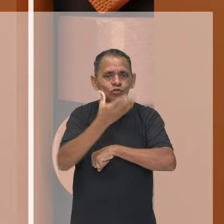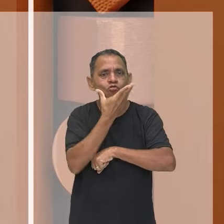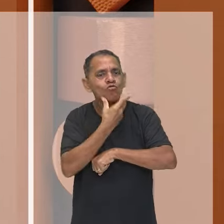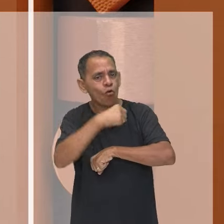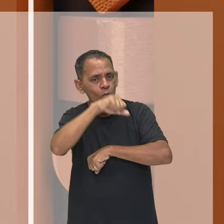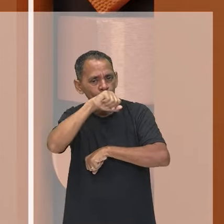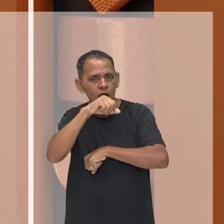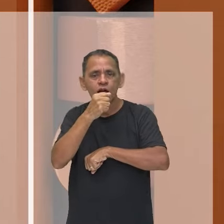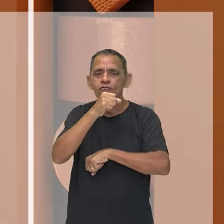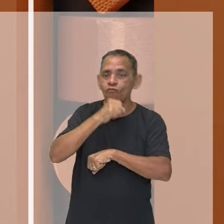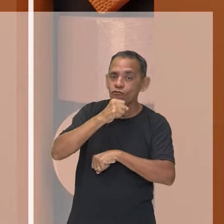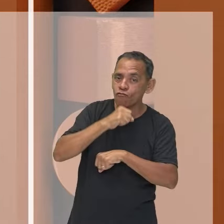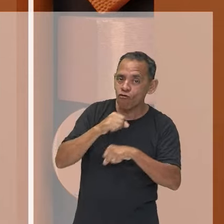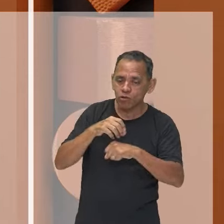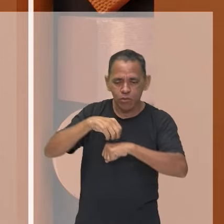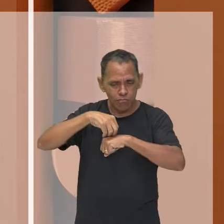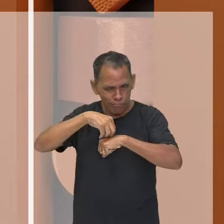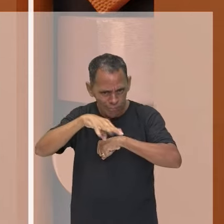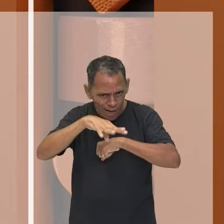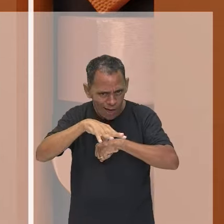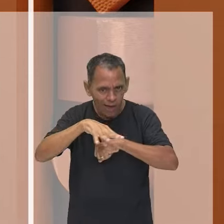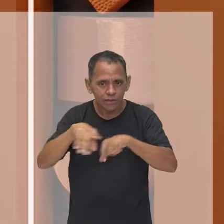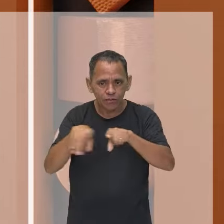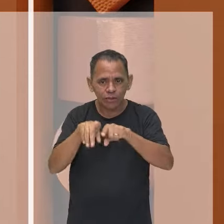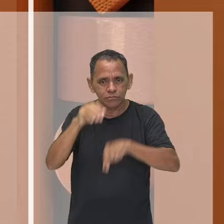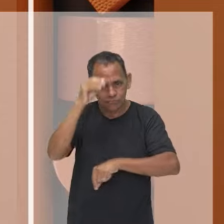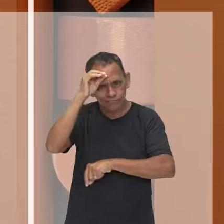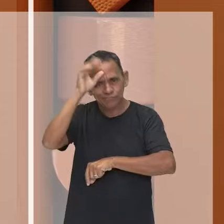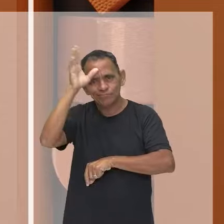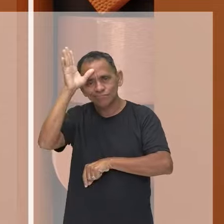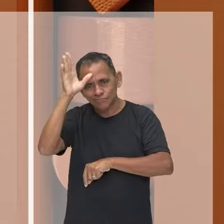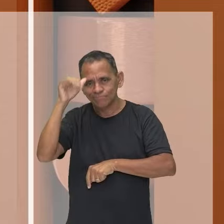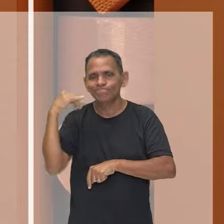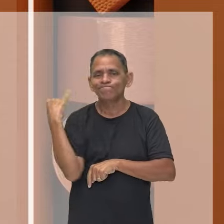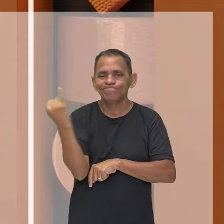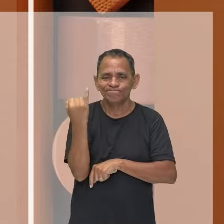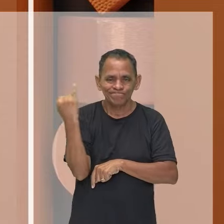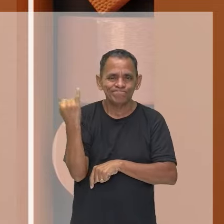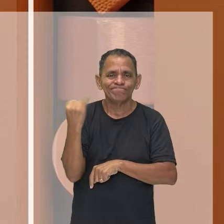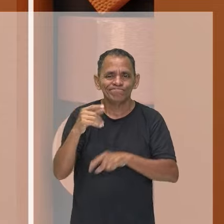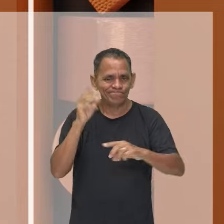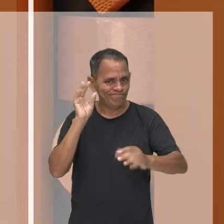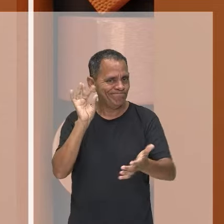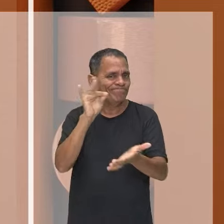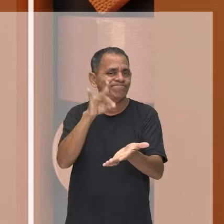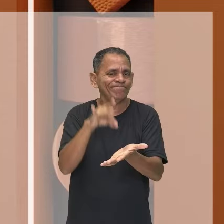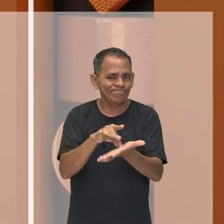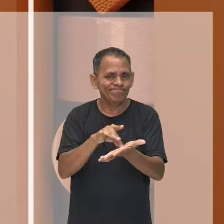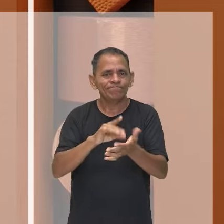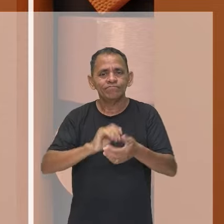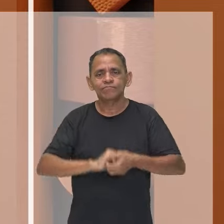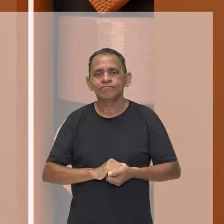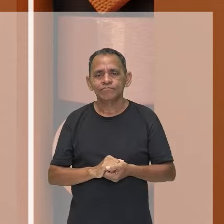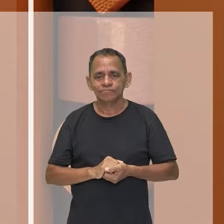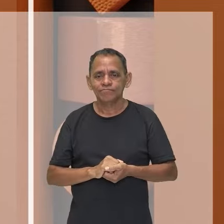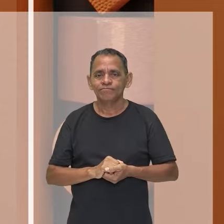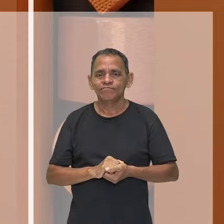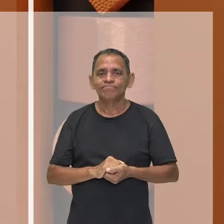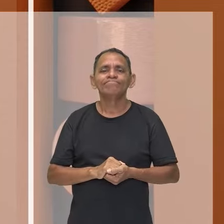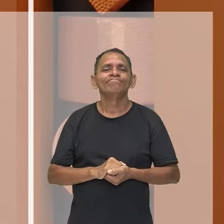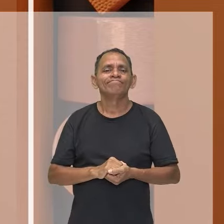conhecimento válido, é um conhecimento importante. E é, vamos dizer assim, talvez o primeiro